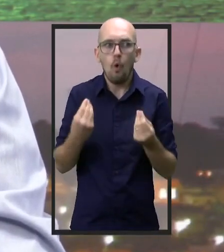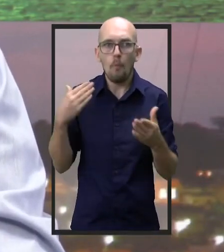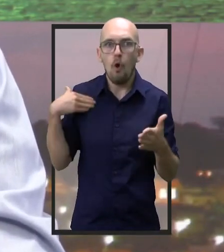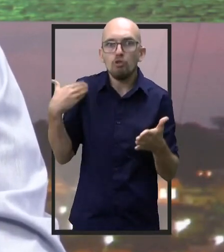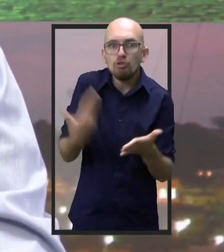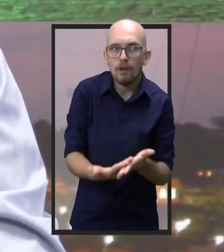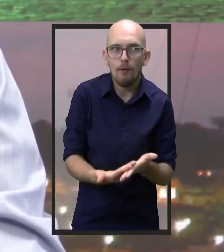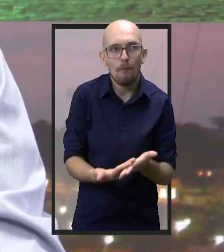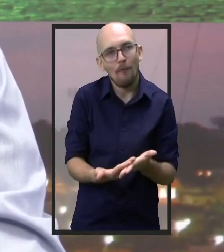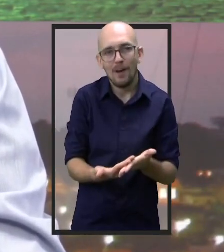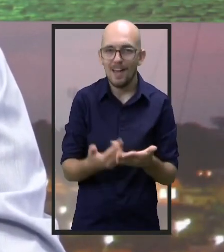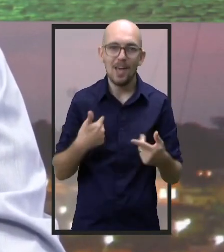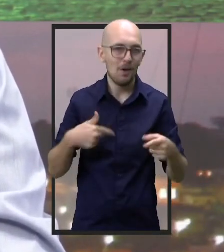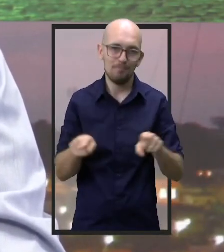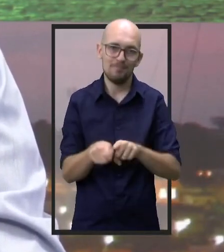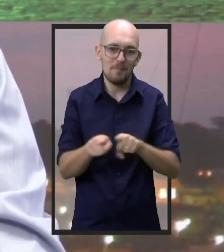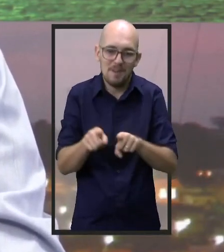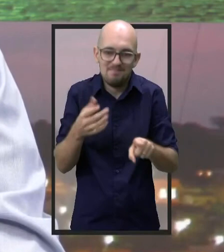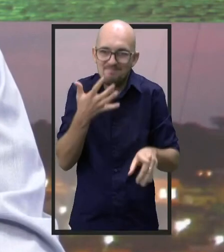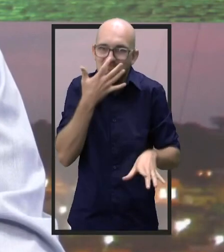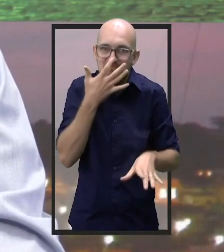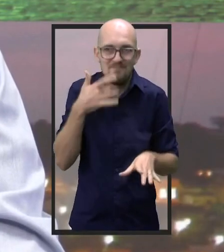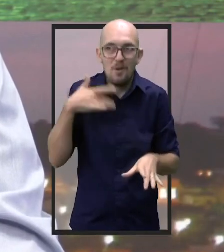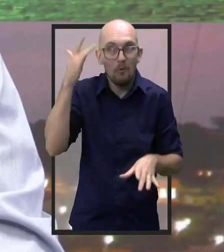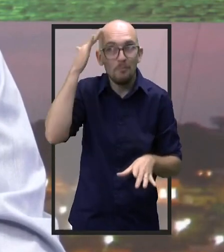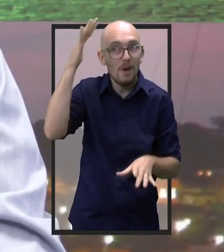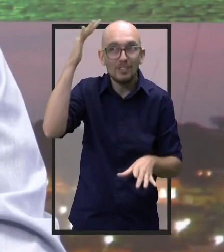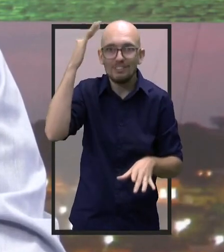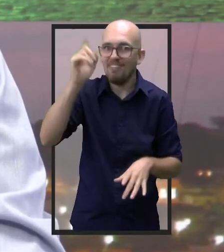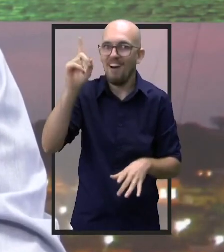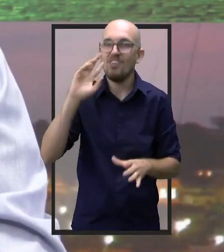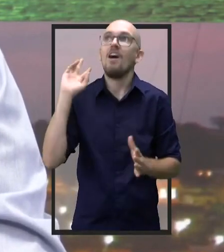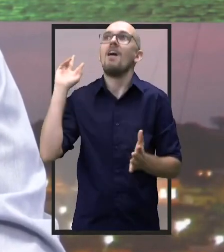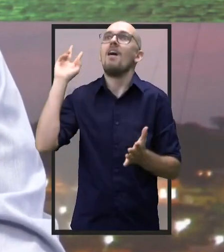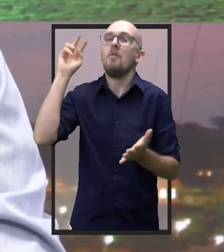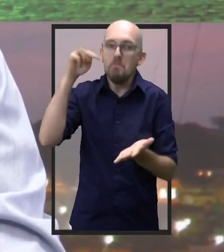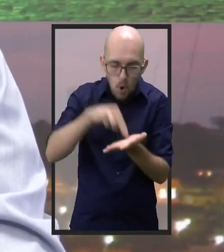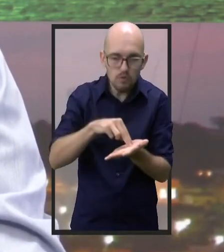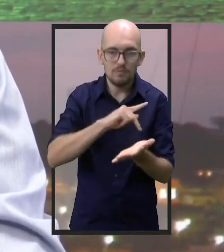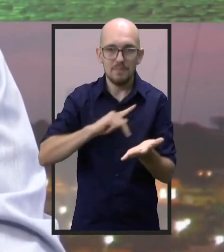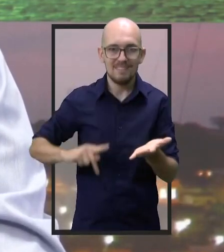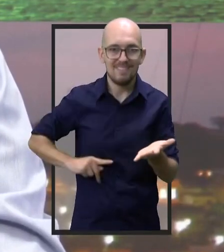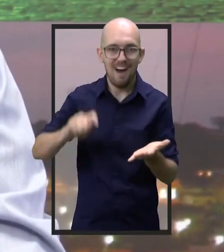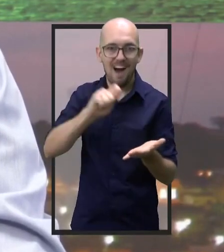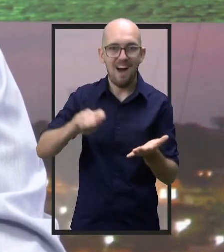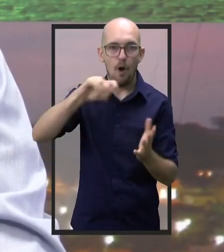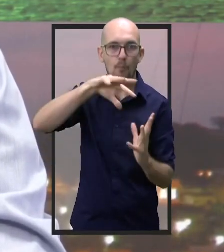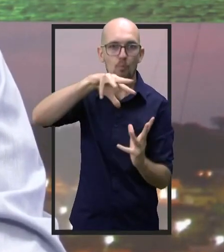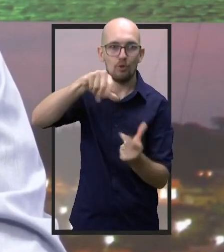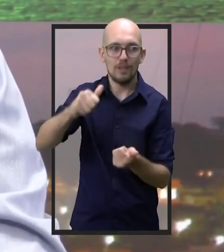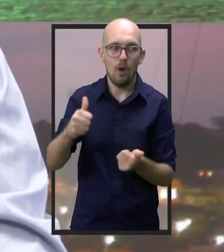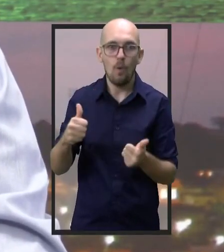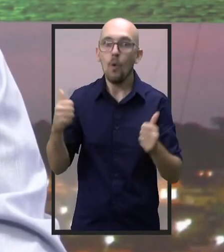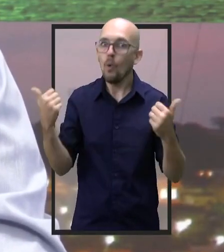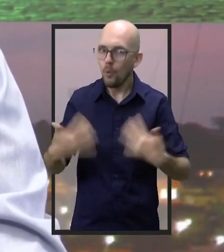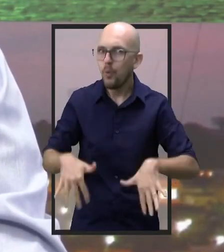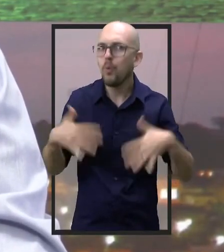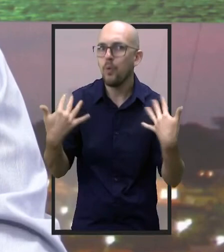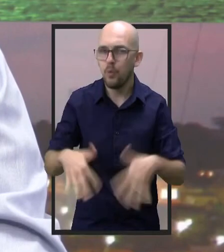realmente estou perplexo, né? Não imaginava um tanto, não é essa oportunidade ímpar, né? Mas é